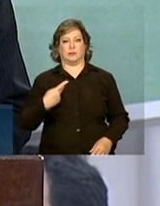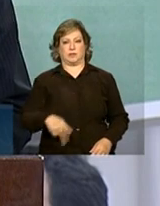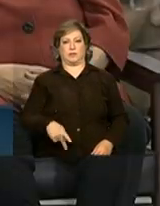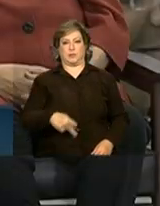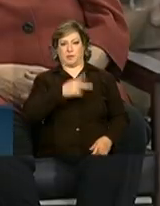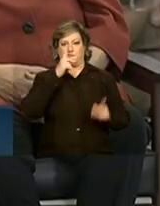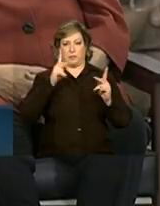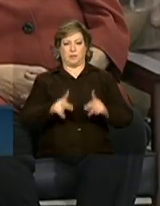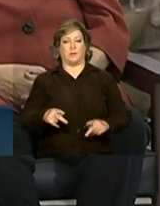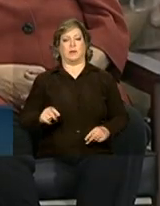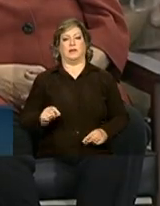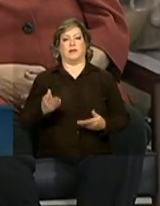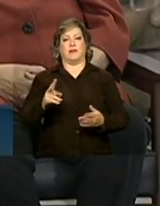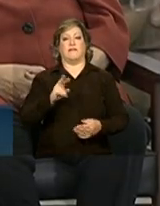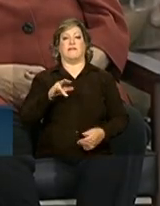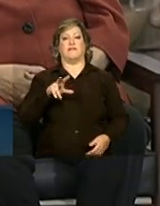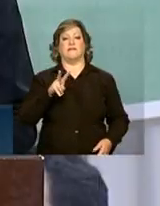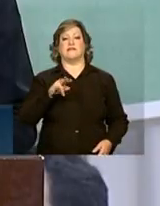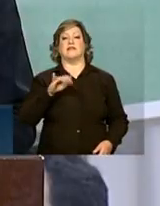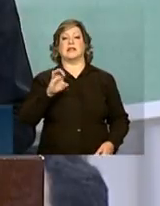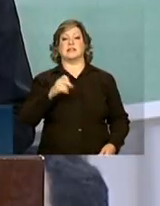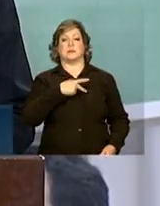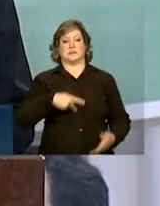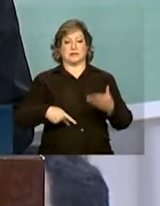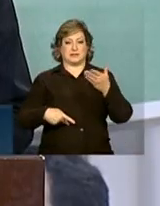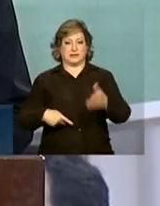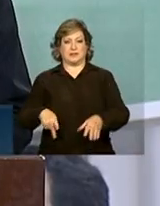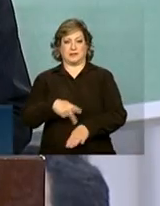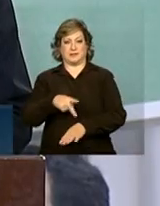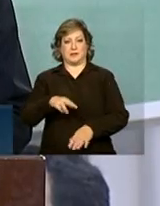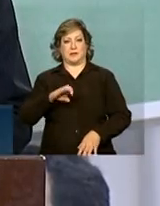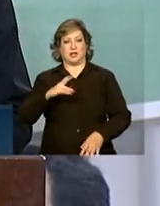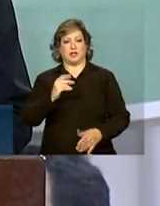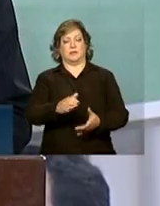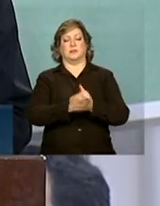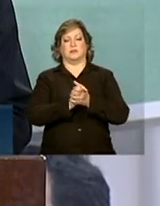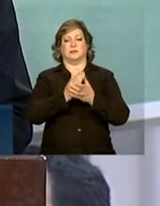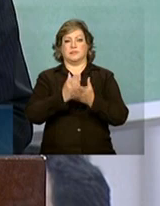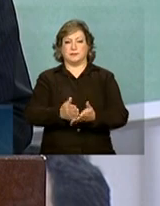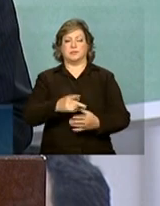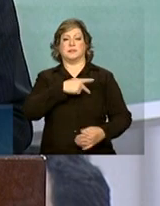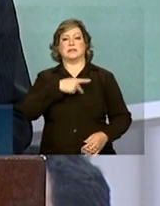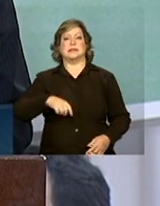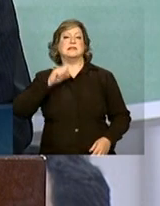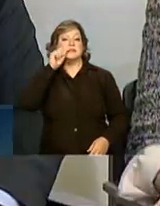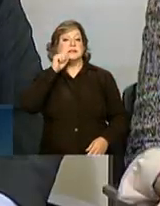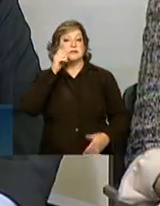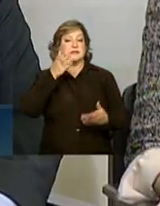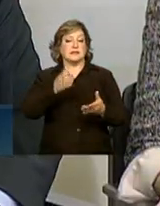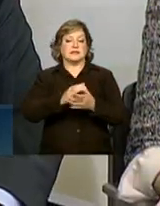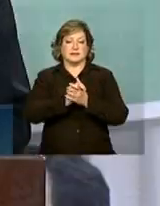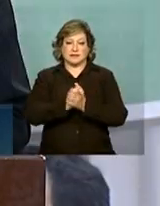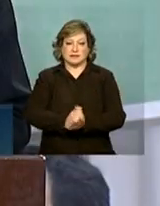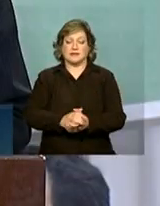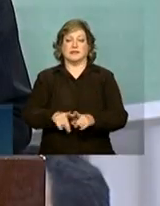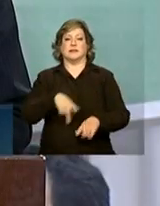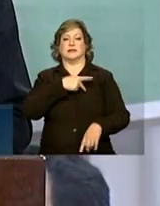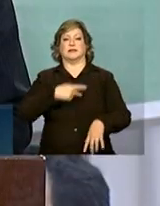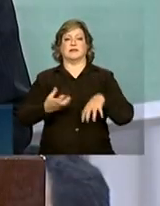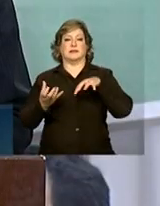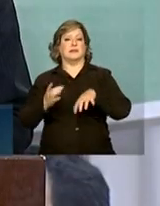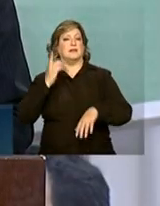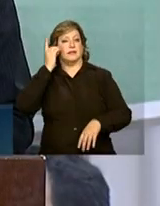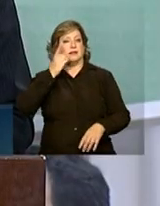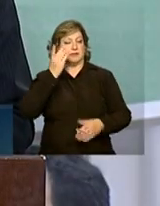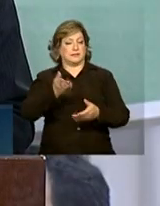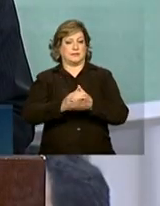vice-presidente da República, Michel Temer, sou presidente do Senado, Renan Calheiros, presidente da Câmara, Henrique